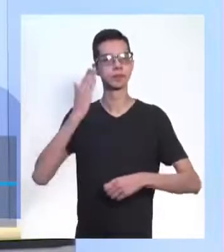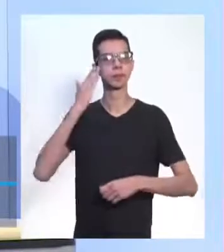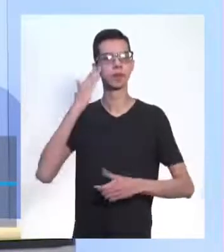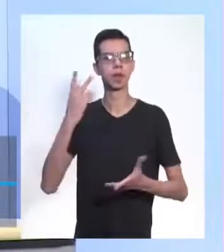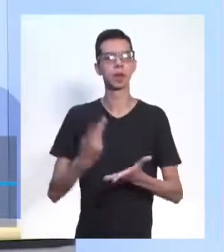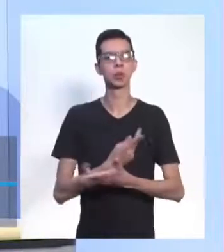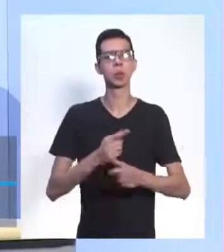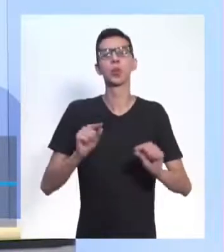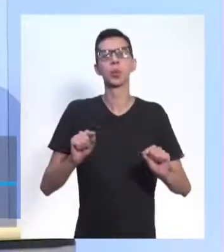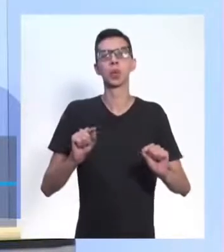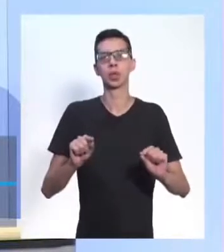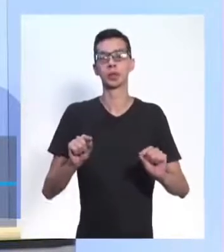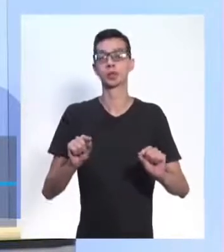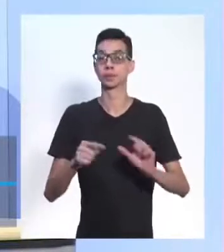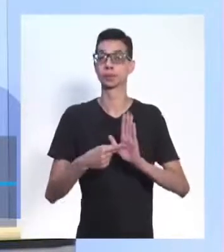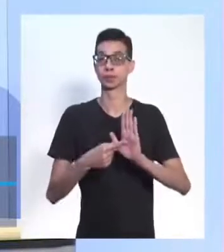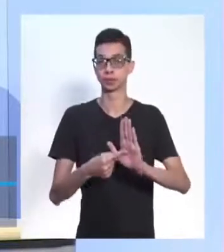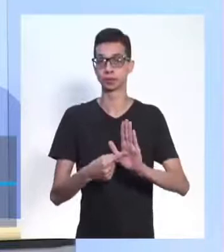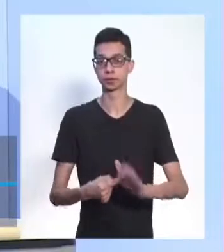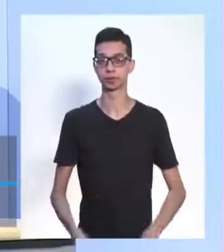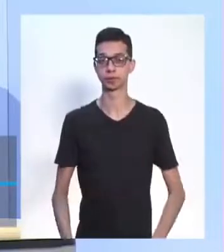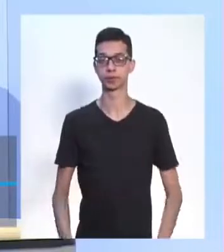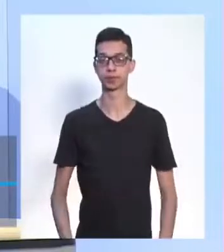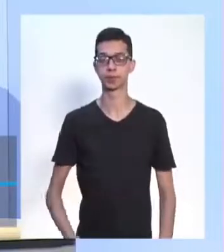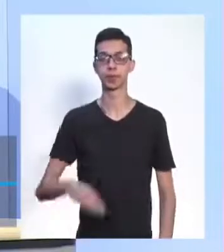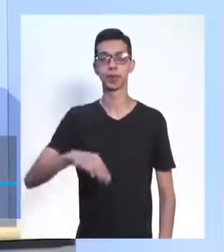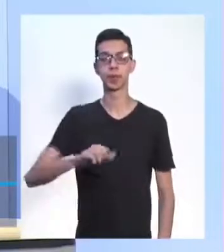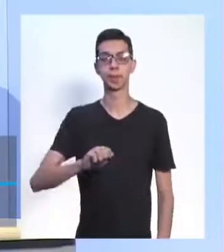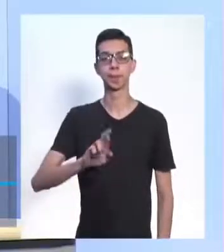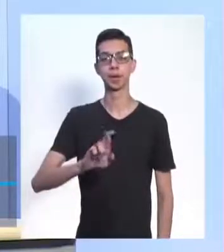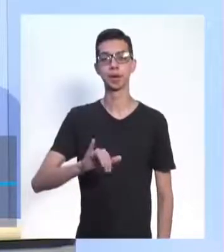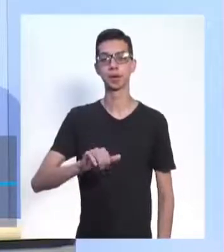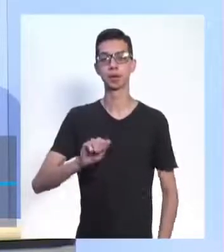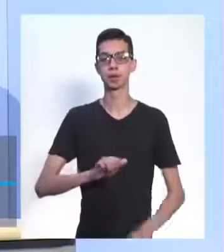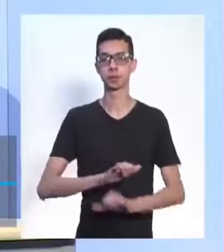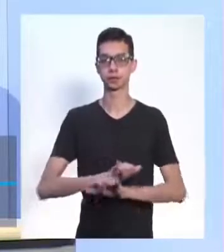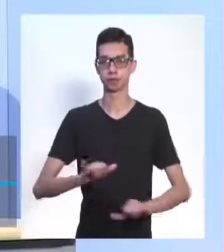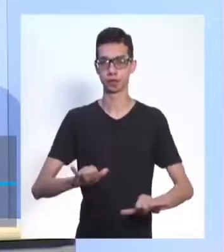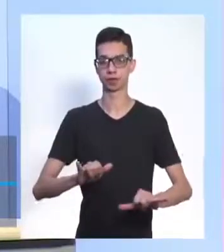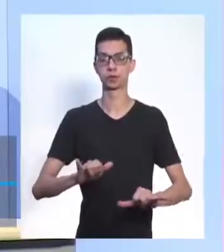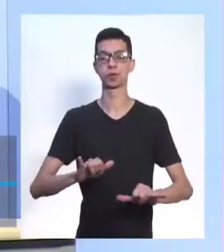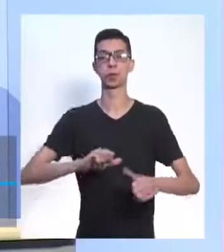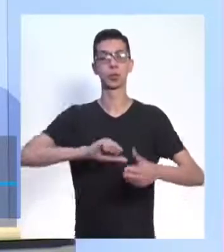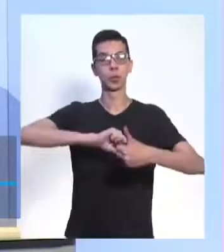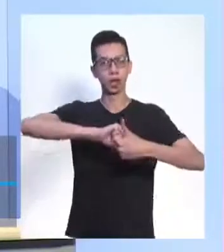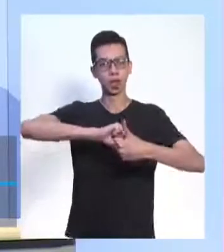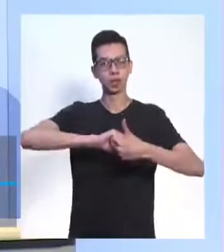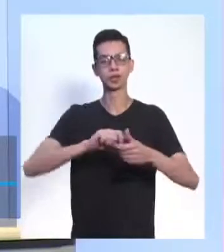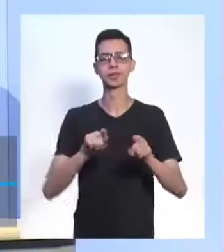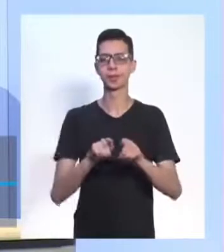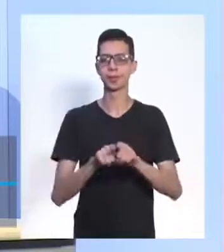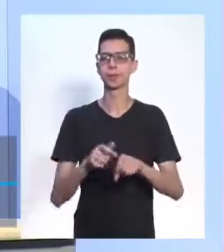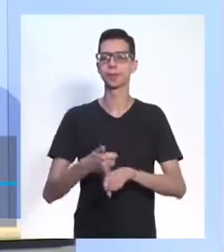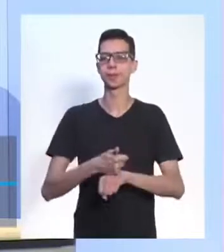apresentação. A Marina citou, produção de qualidade e profissionalismo.